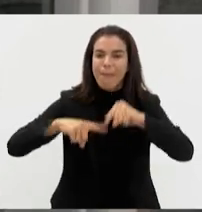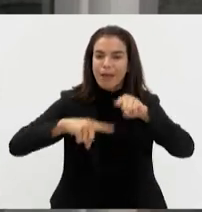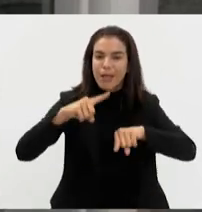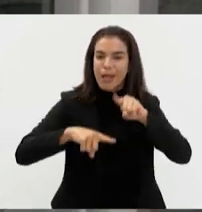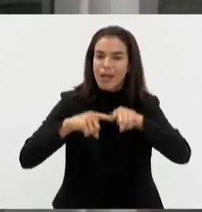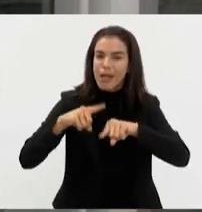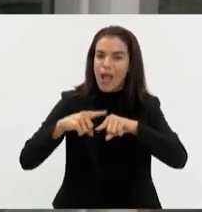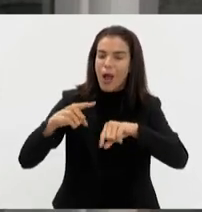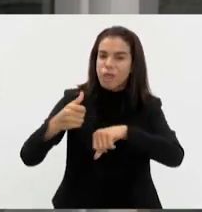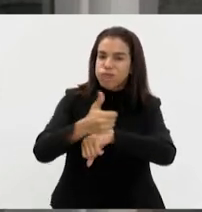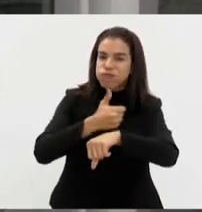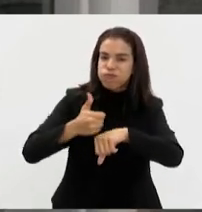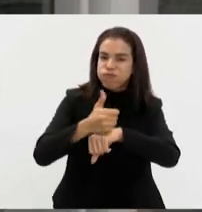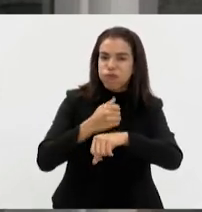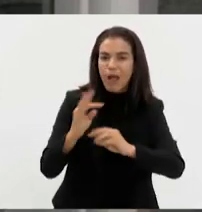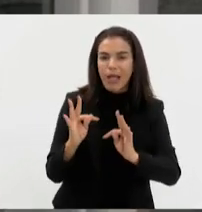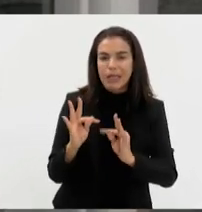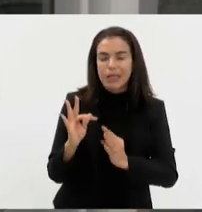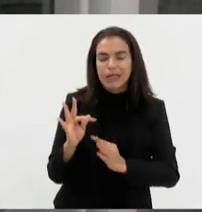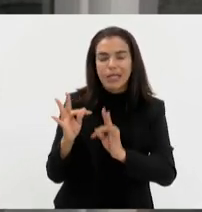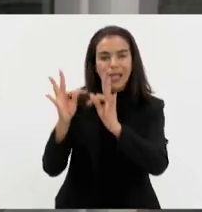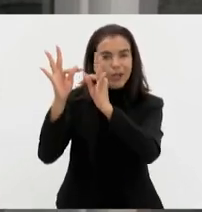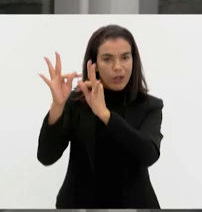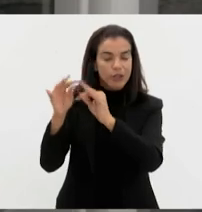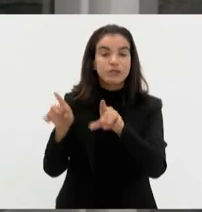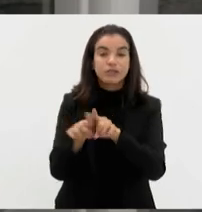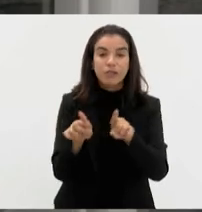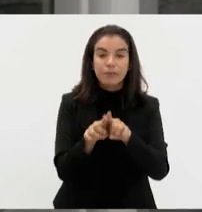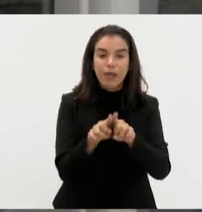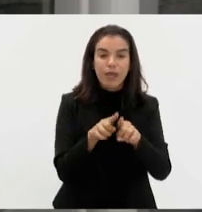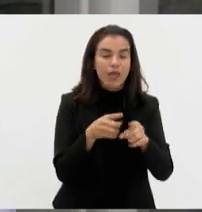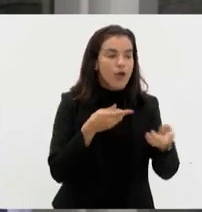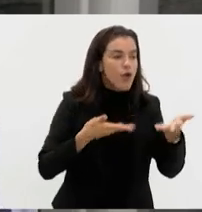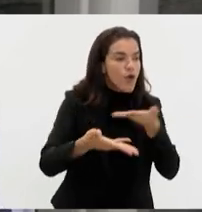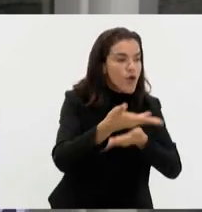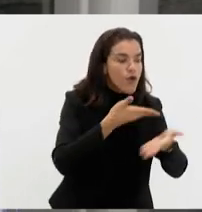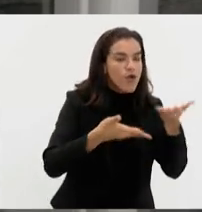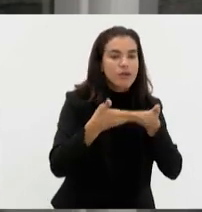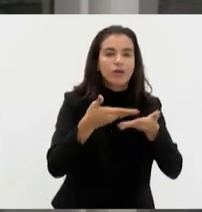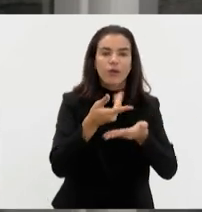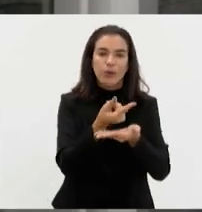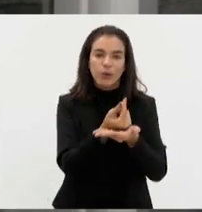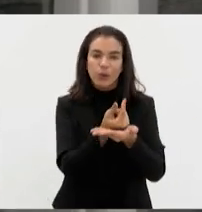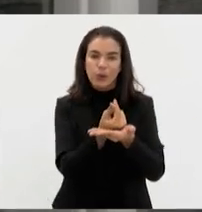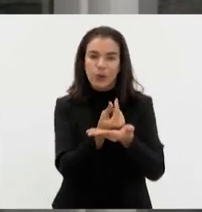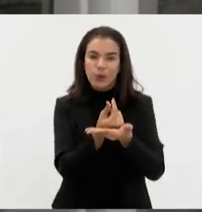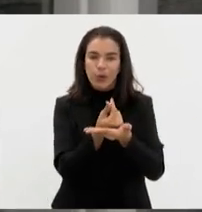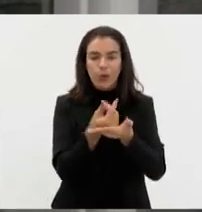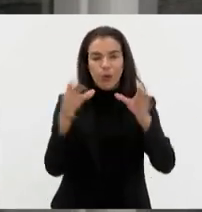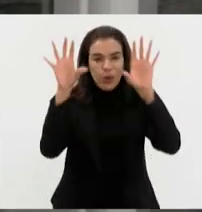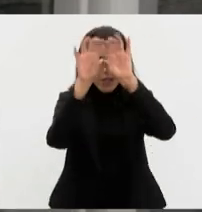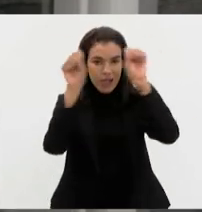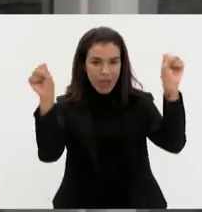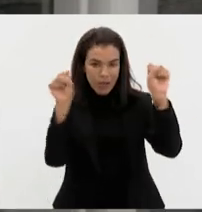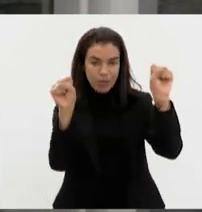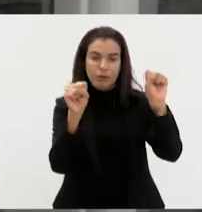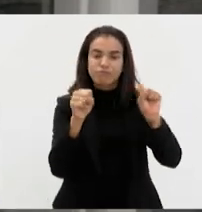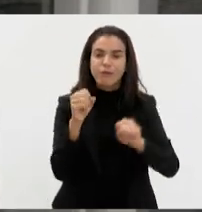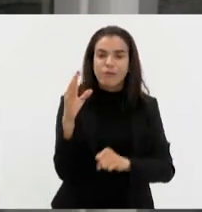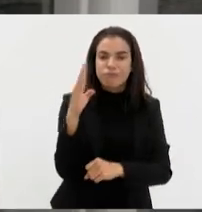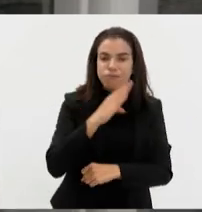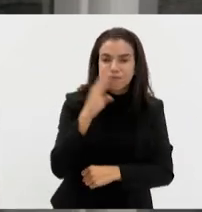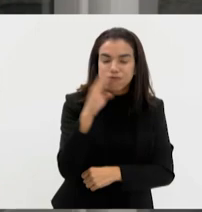geração. Então, nós estamos procedendo uma articulação com o Tribunal de Contas para que possa entender, né, da celeridade,